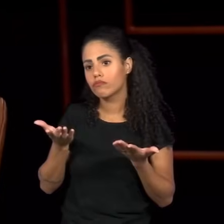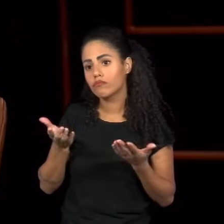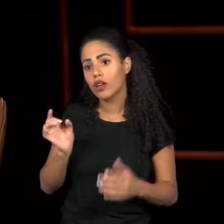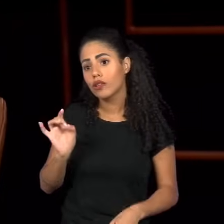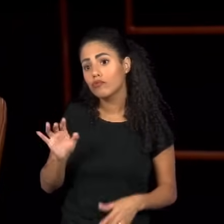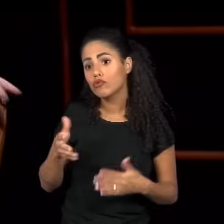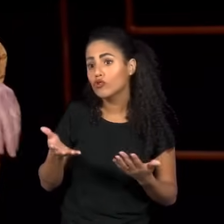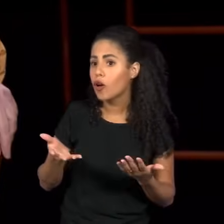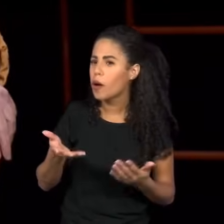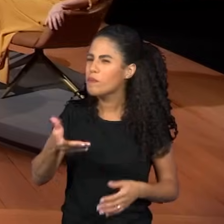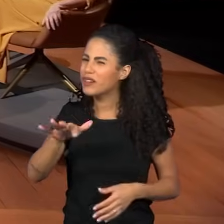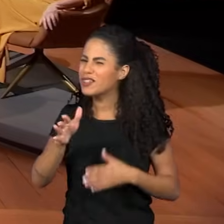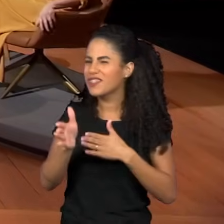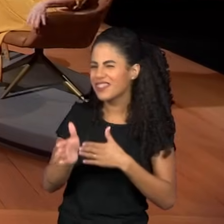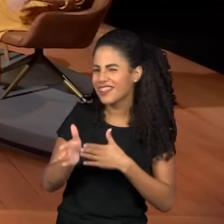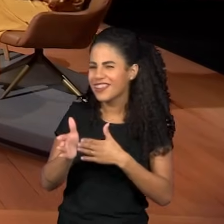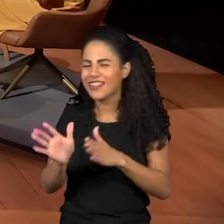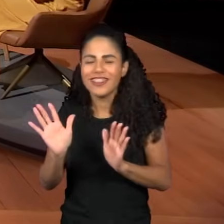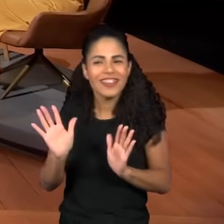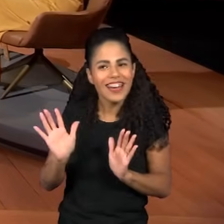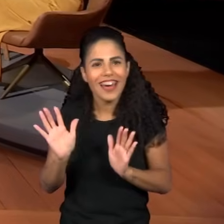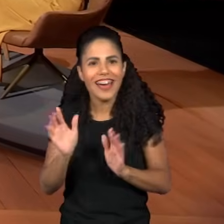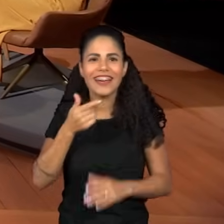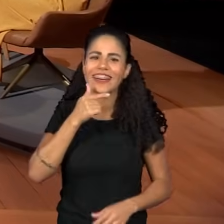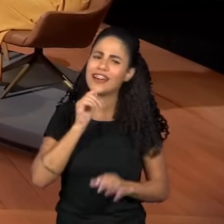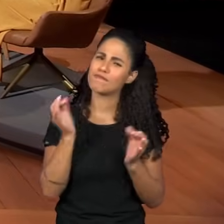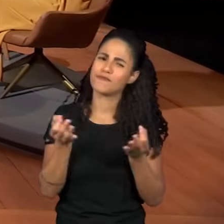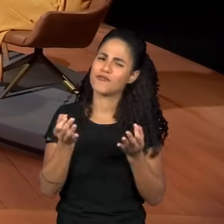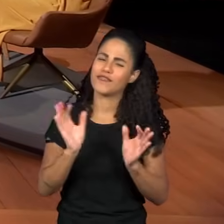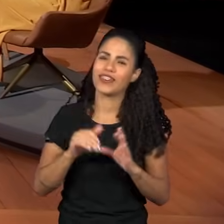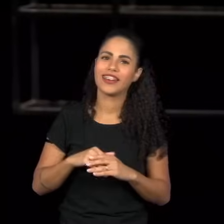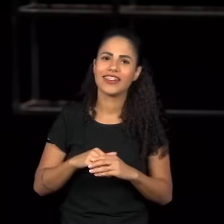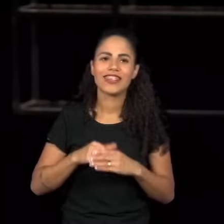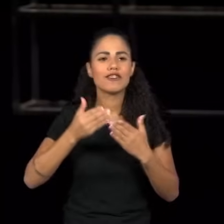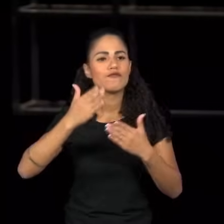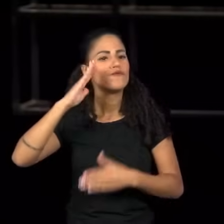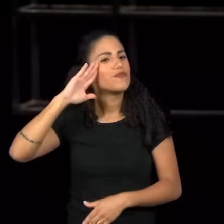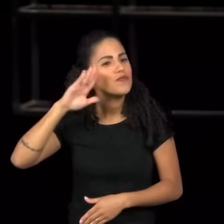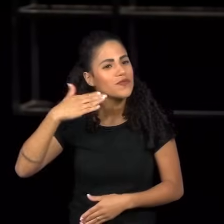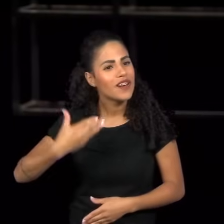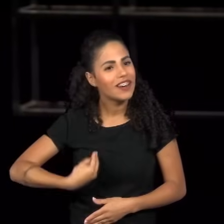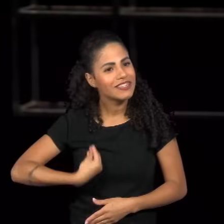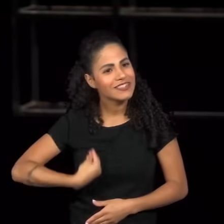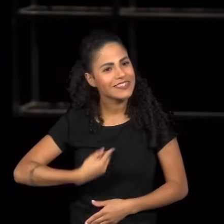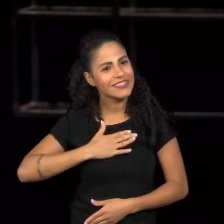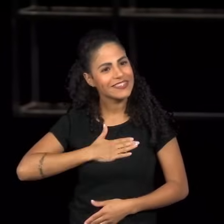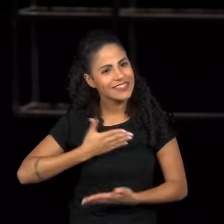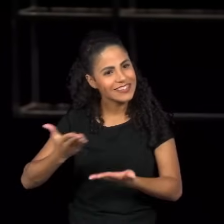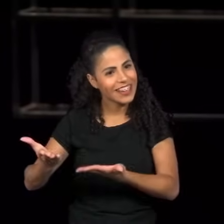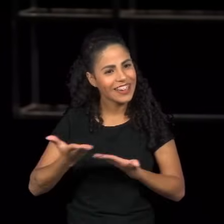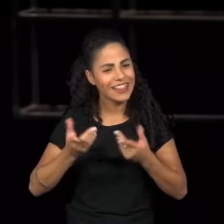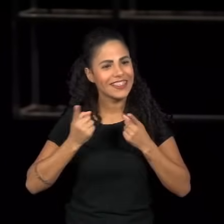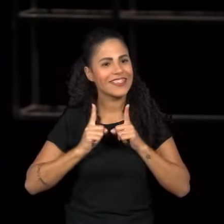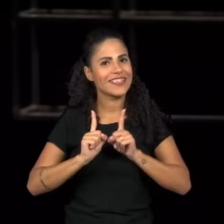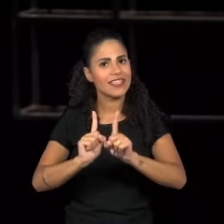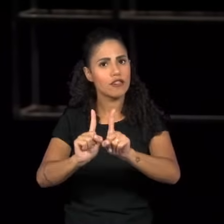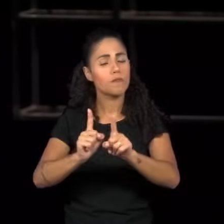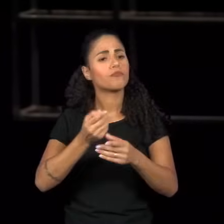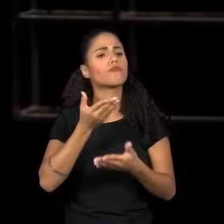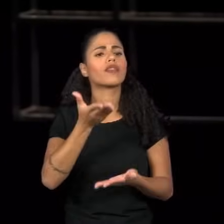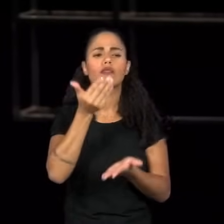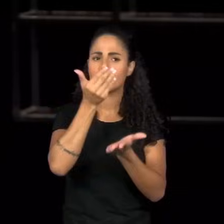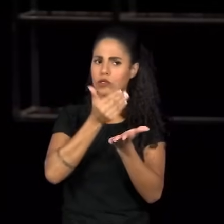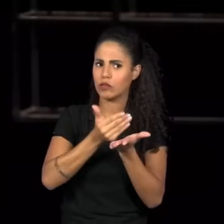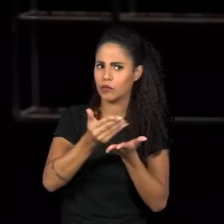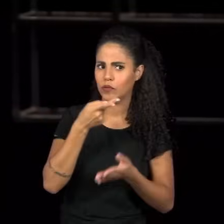É por aí. Perfeito. Selma, foi uma honra ter você aqui no programa. Honra e minha. Já que você